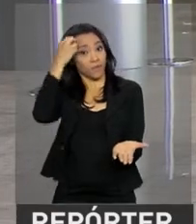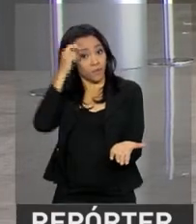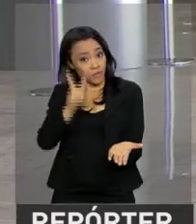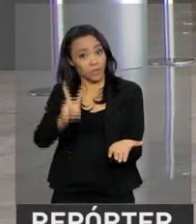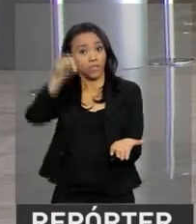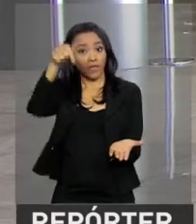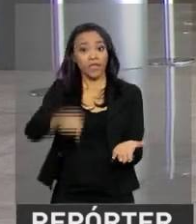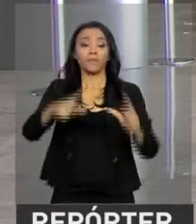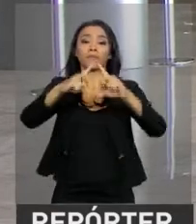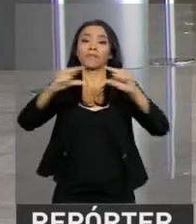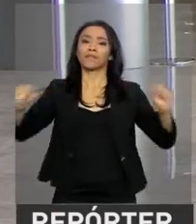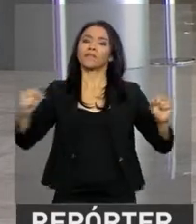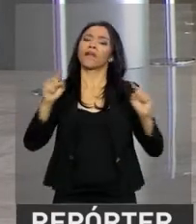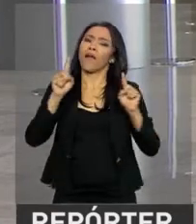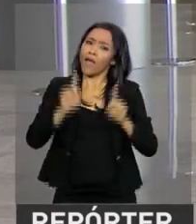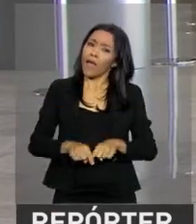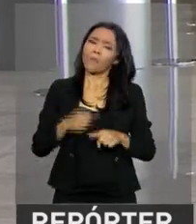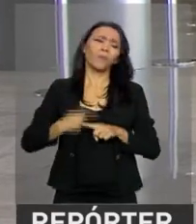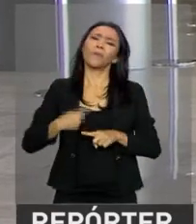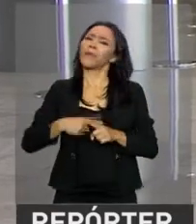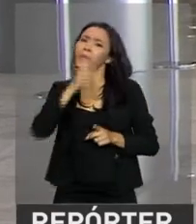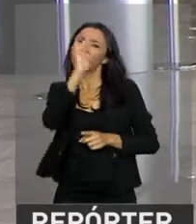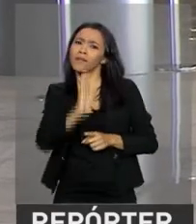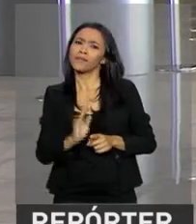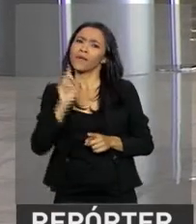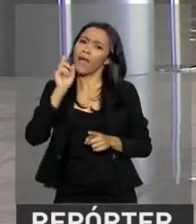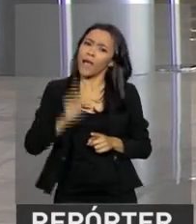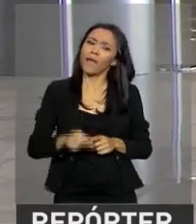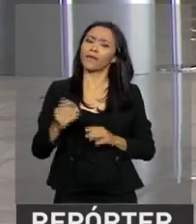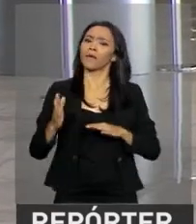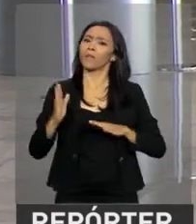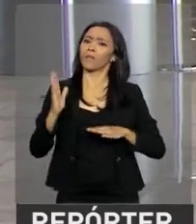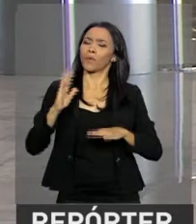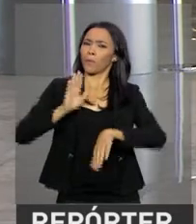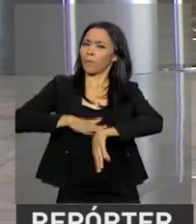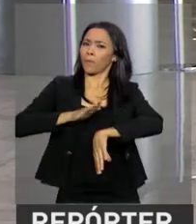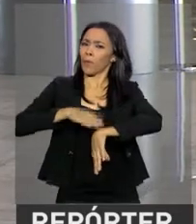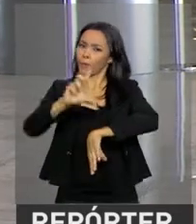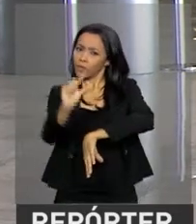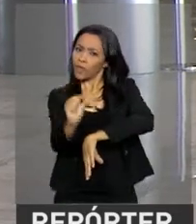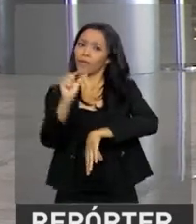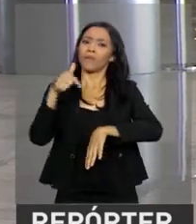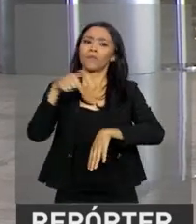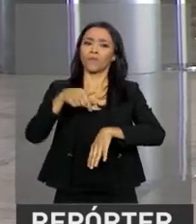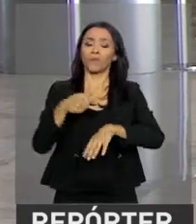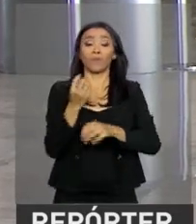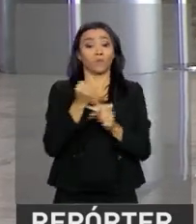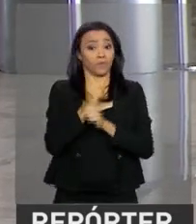em Brasília, justamente então porque o Brasil preside temporariamente o grupo no biênio